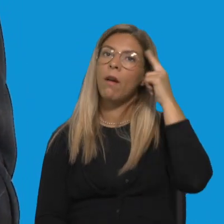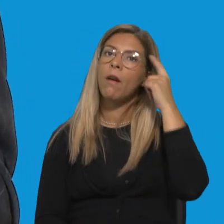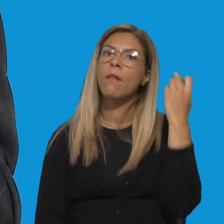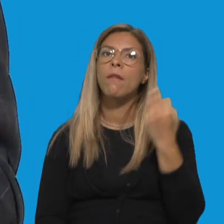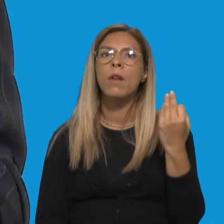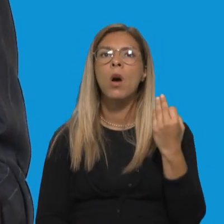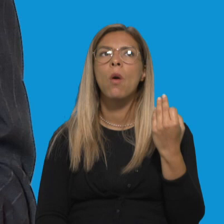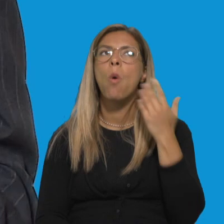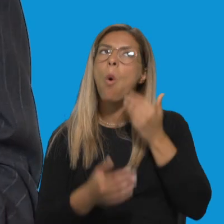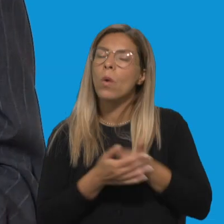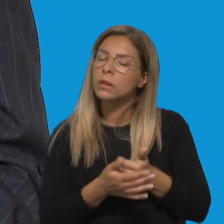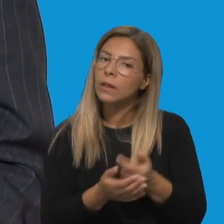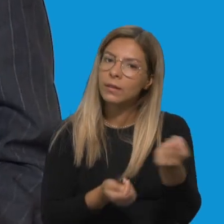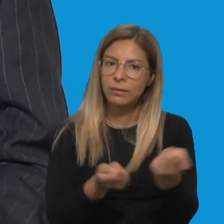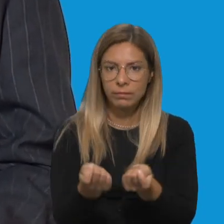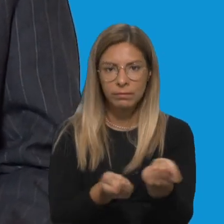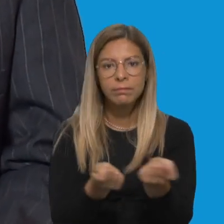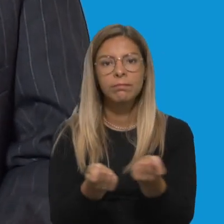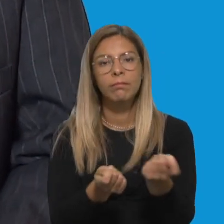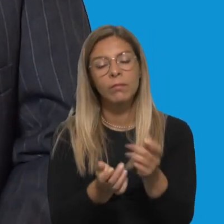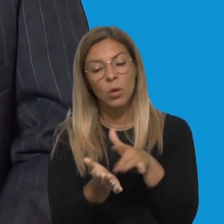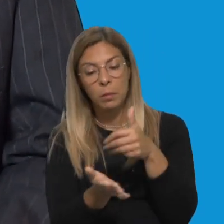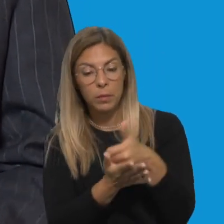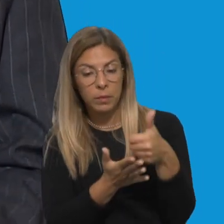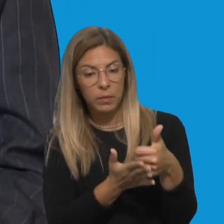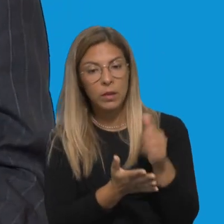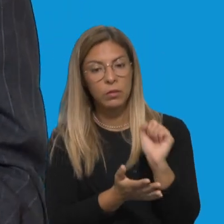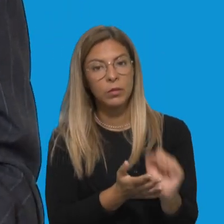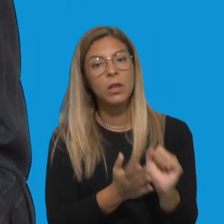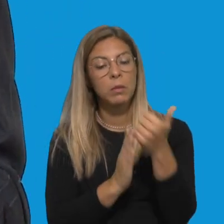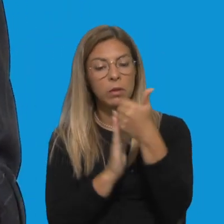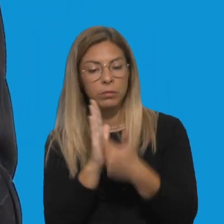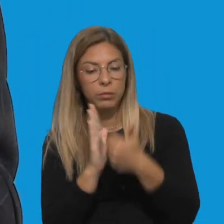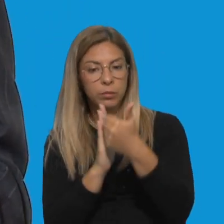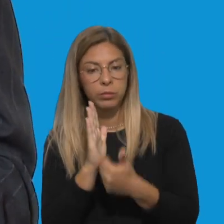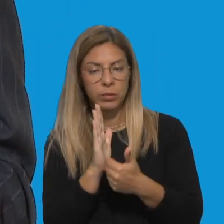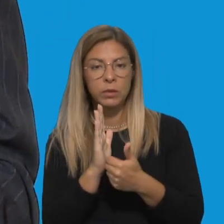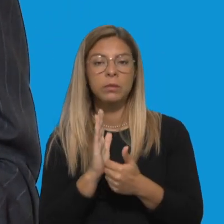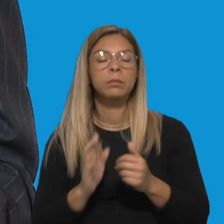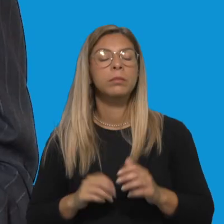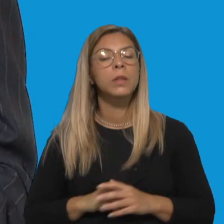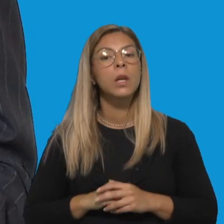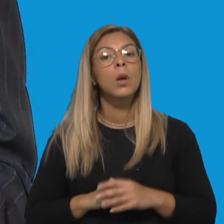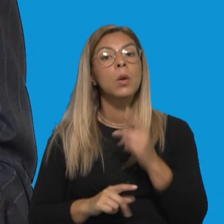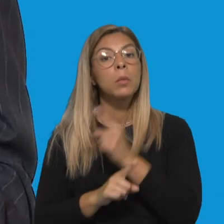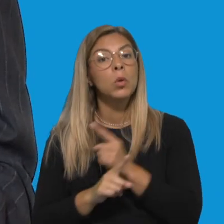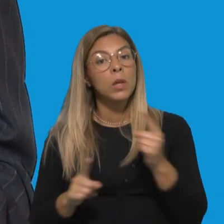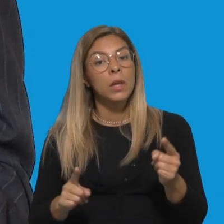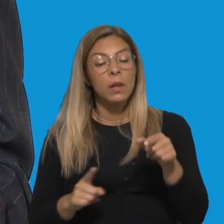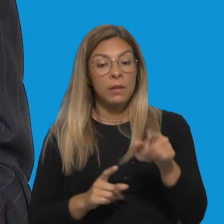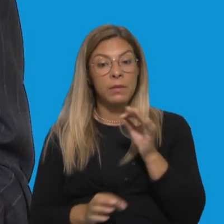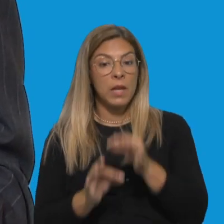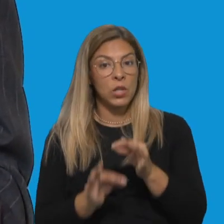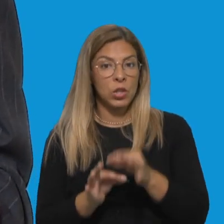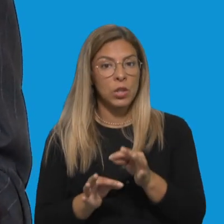a organizou no seu Evangelho e nos Atos Apóstolos. Porquê? Porque a festa do Pentecostes não é um termo